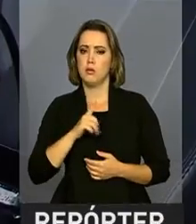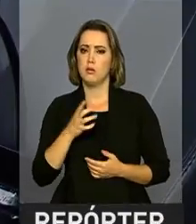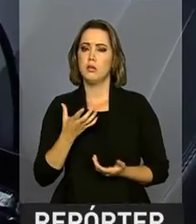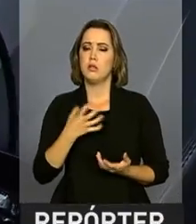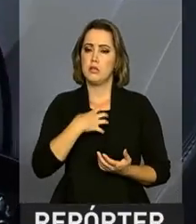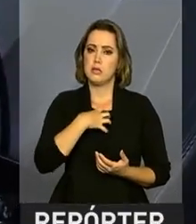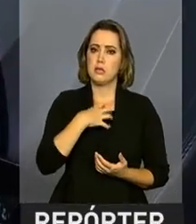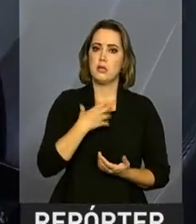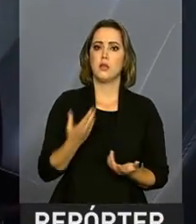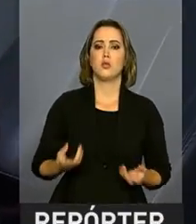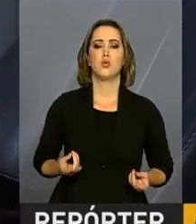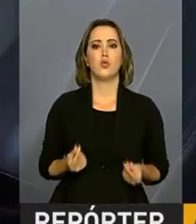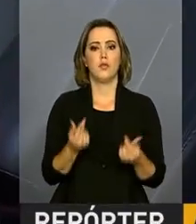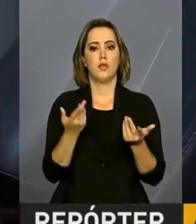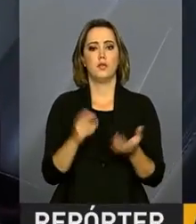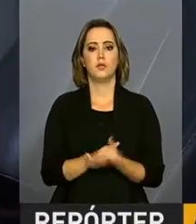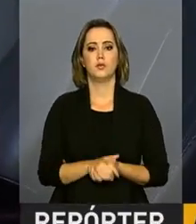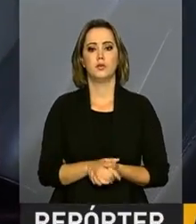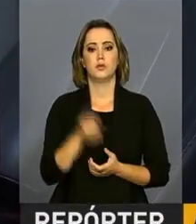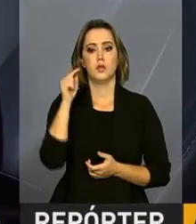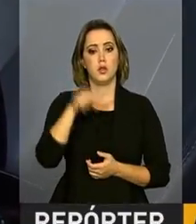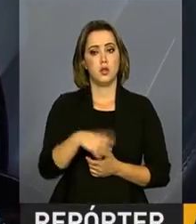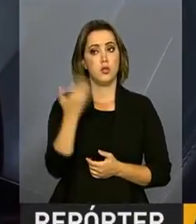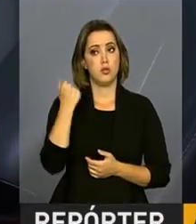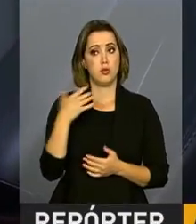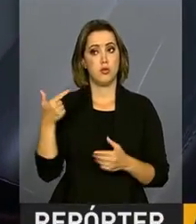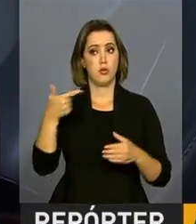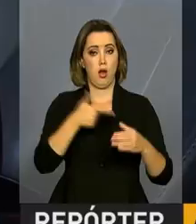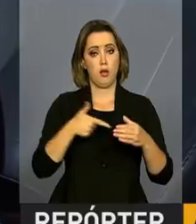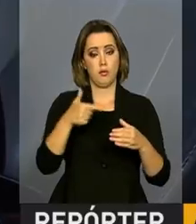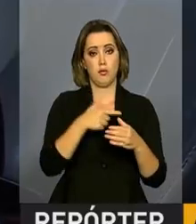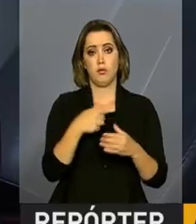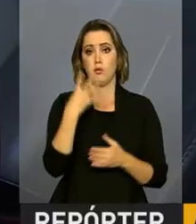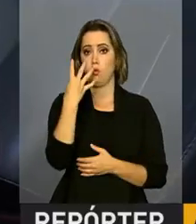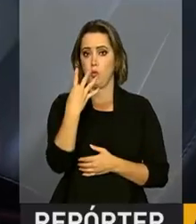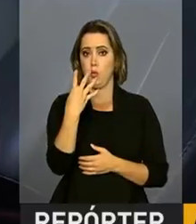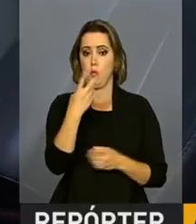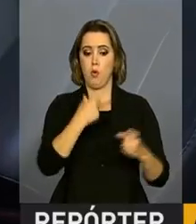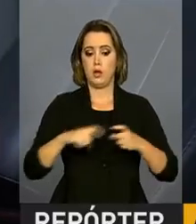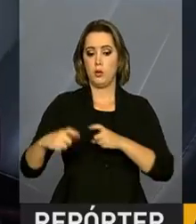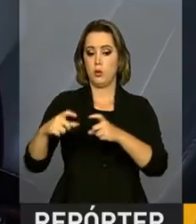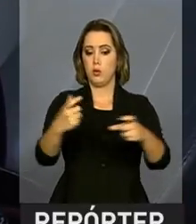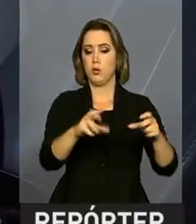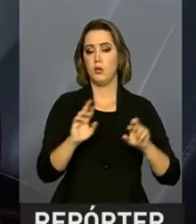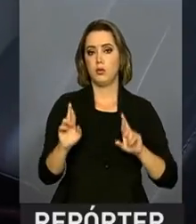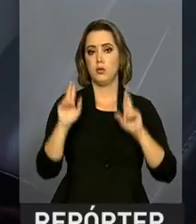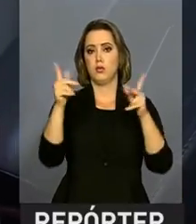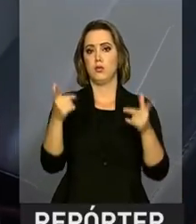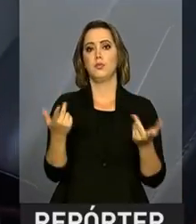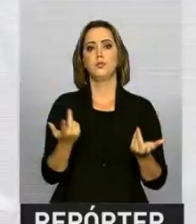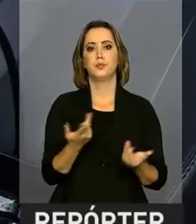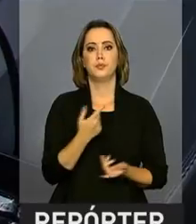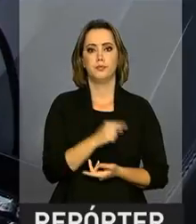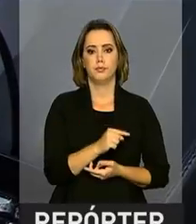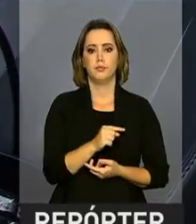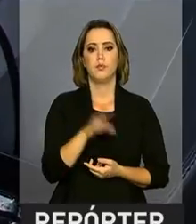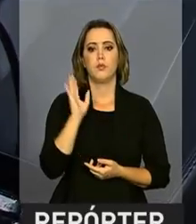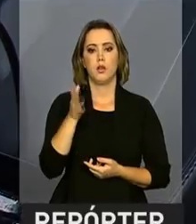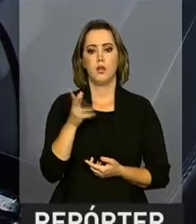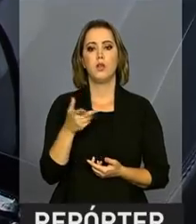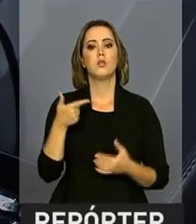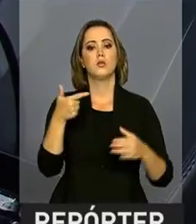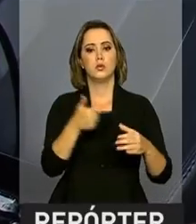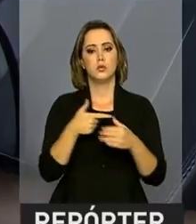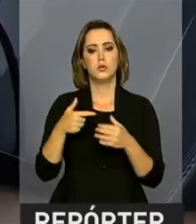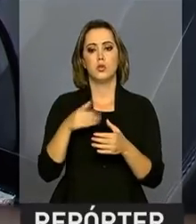Eu abasteci o carro já dessa semana, da última semana para cá, em 4 postos e os 4 postos com preços diferentes. Já abasteci